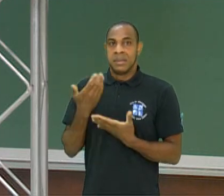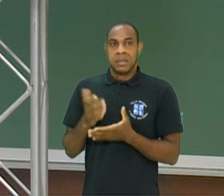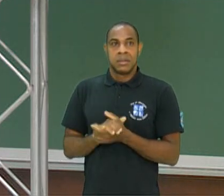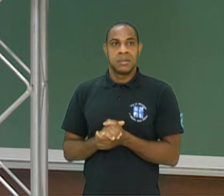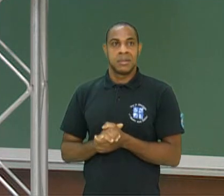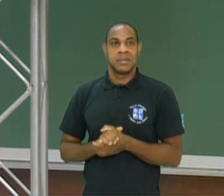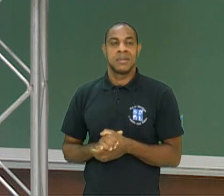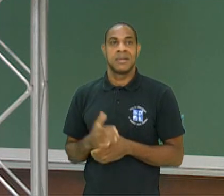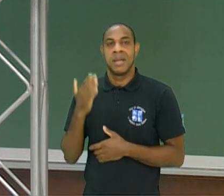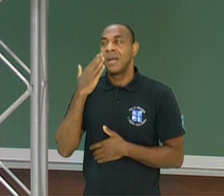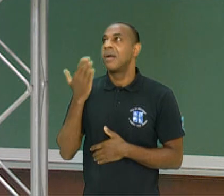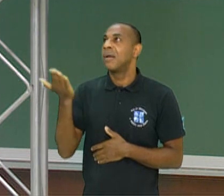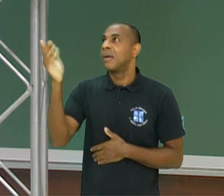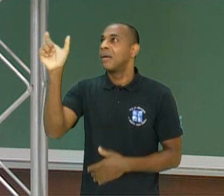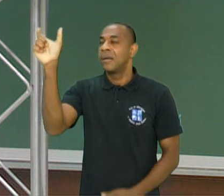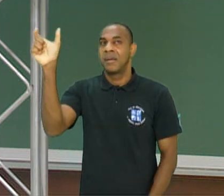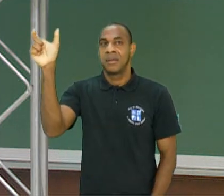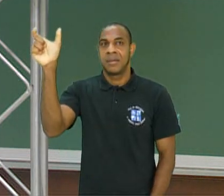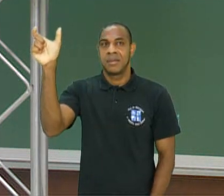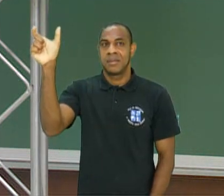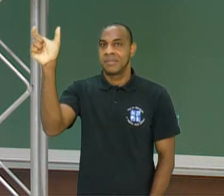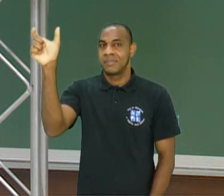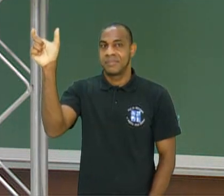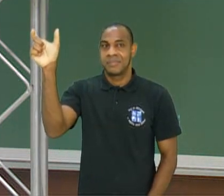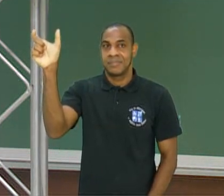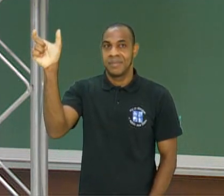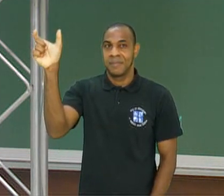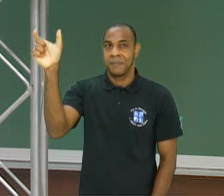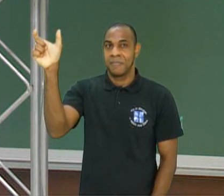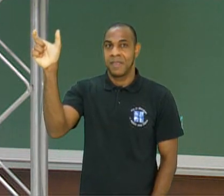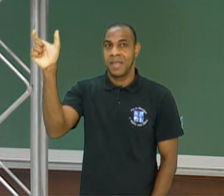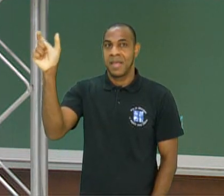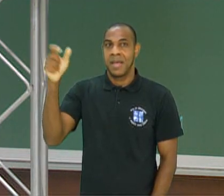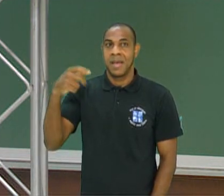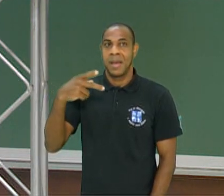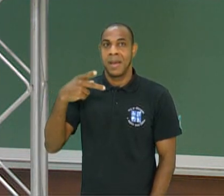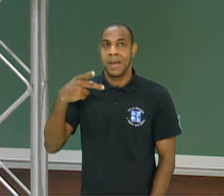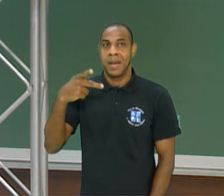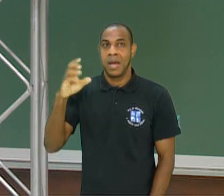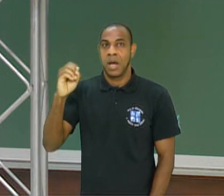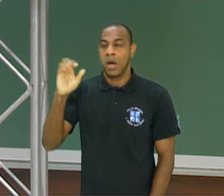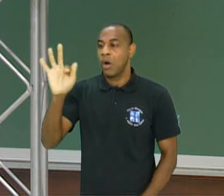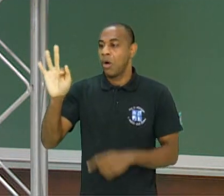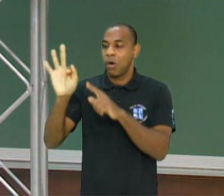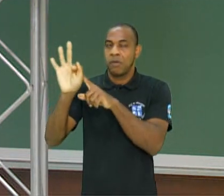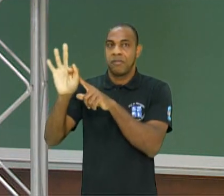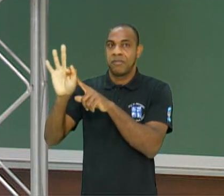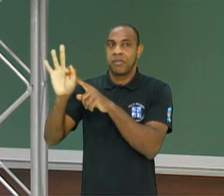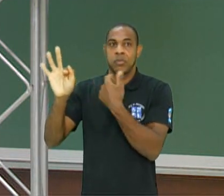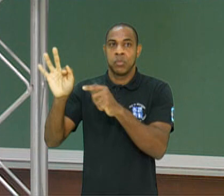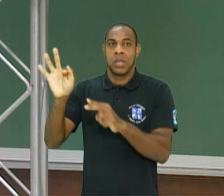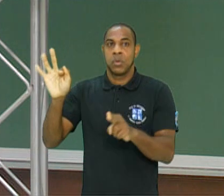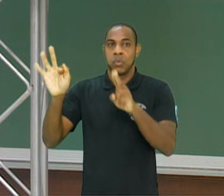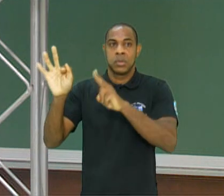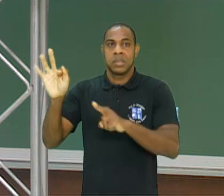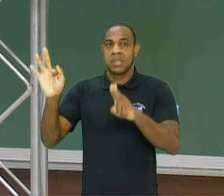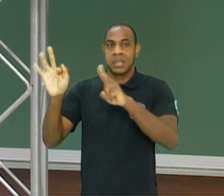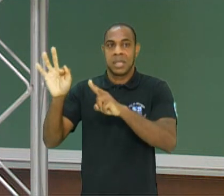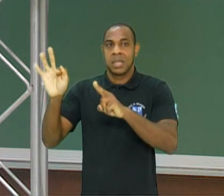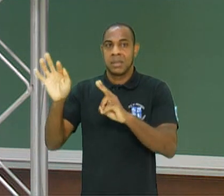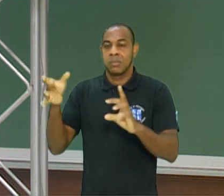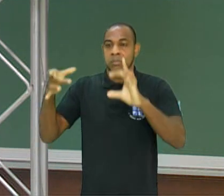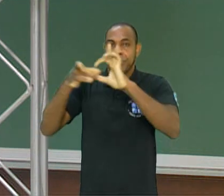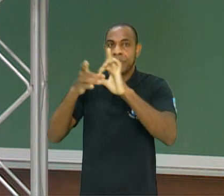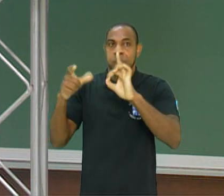tá? Mas aqui a gente também tem uma dica. A preposição of, ela não é utilizada com a